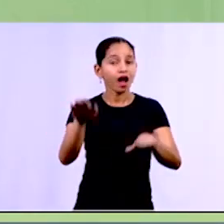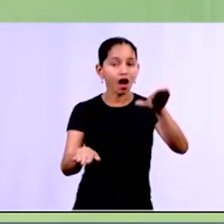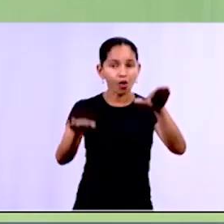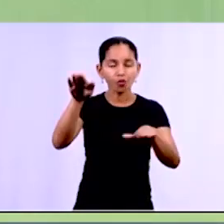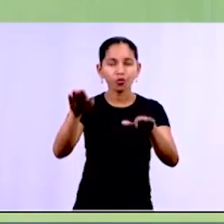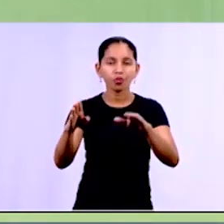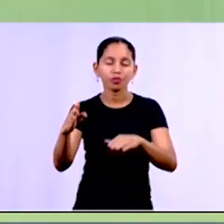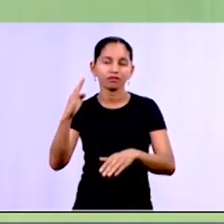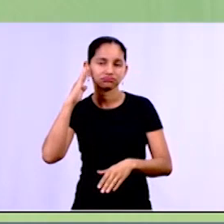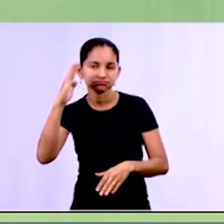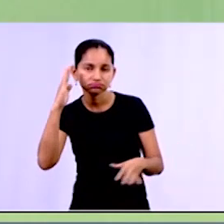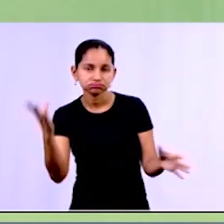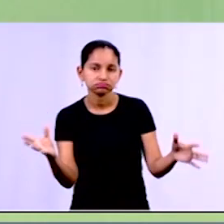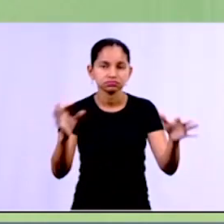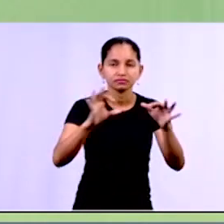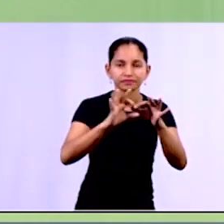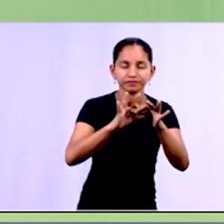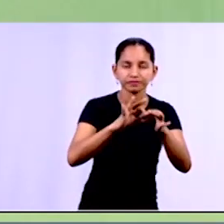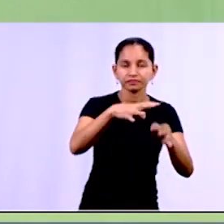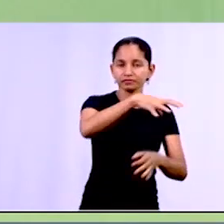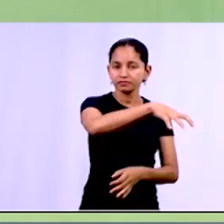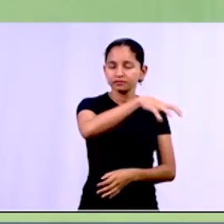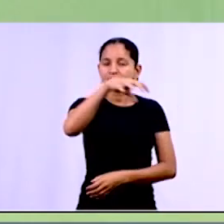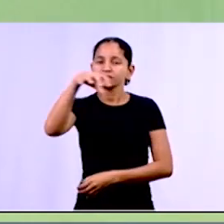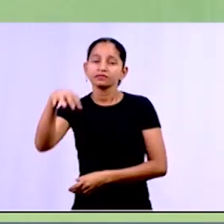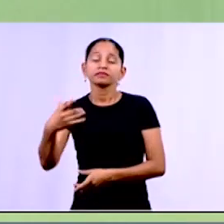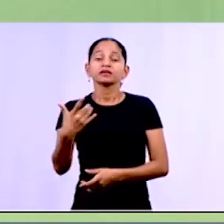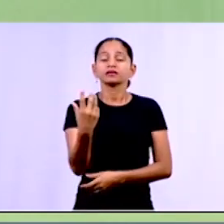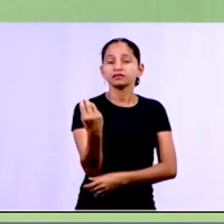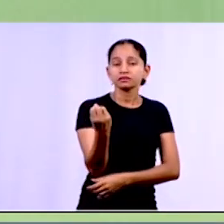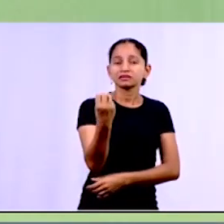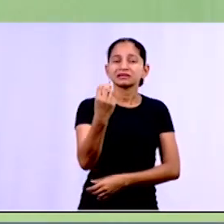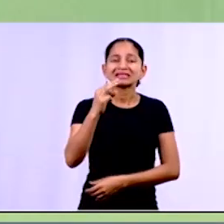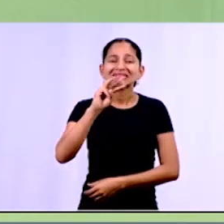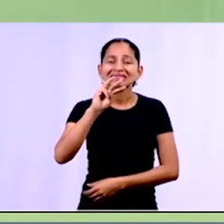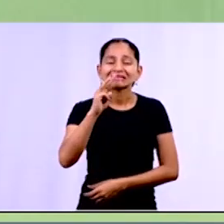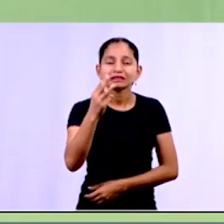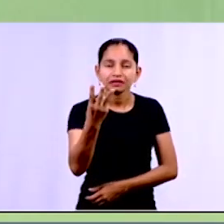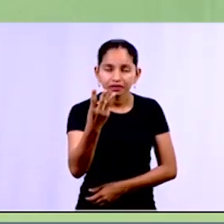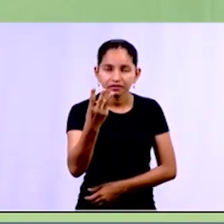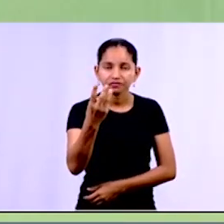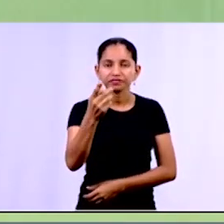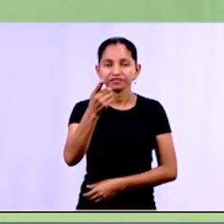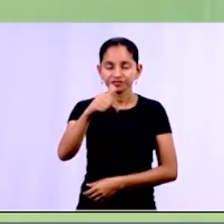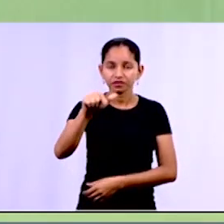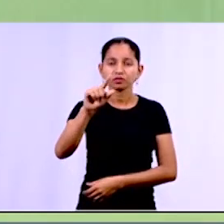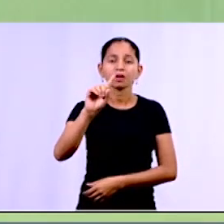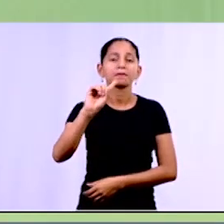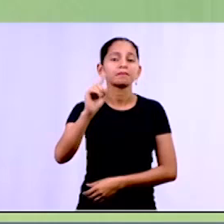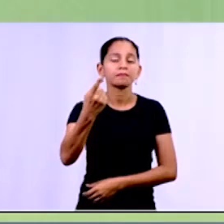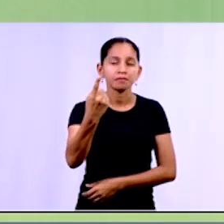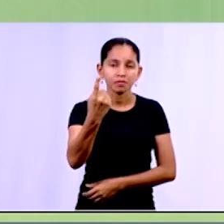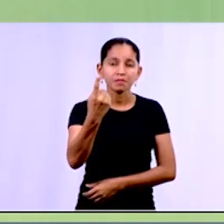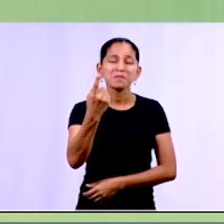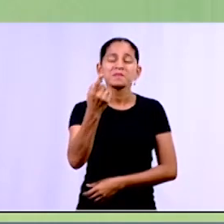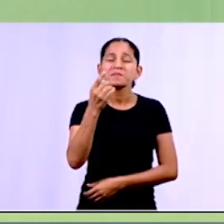defesa, né? Ele tem 3,1 milhões de núcleos de processamento.